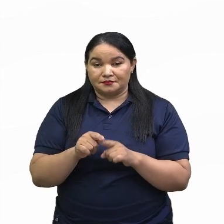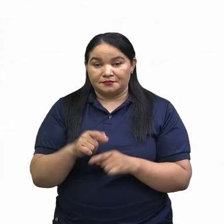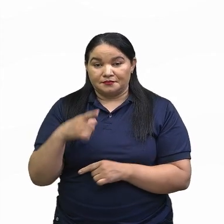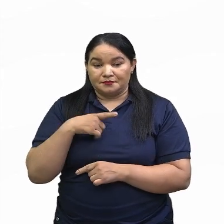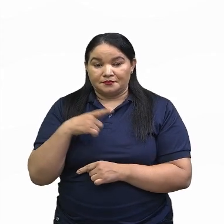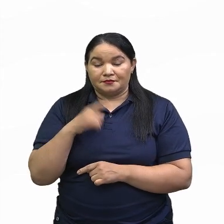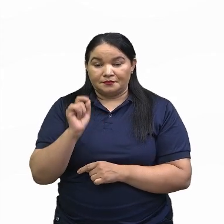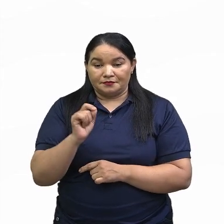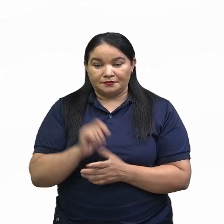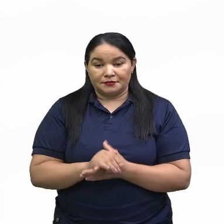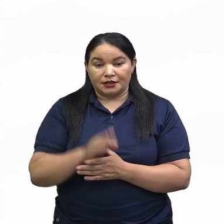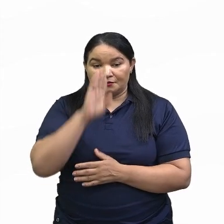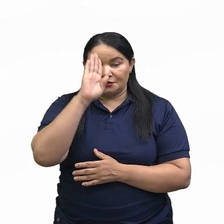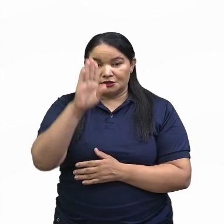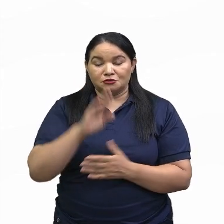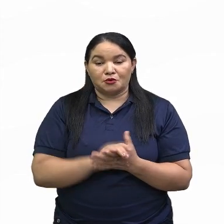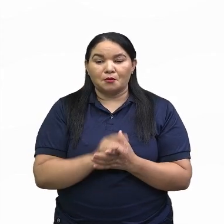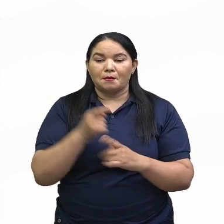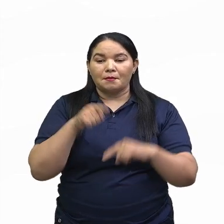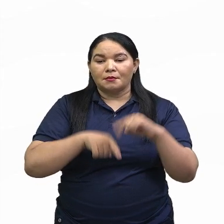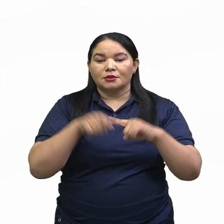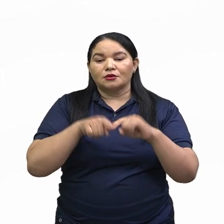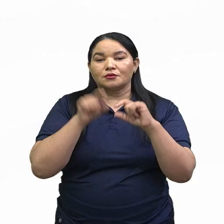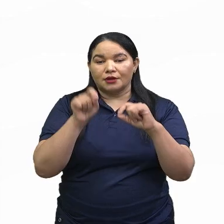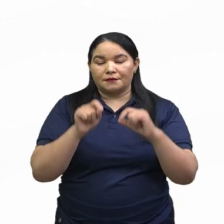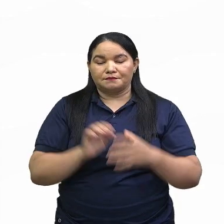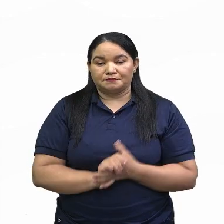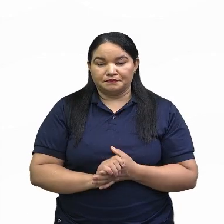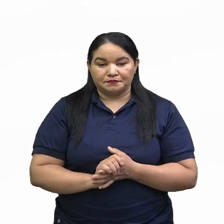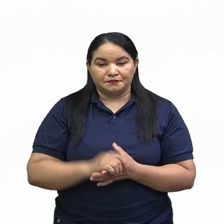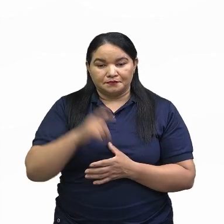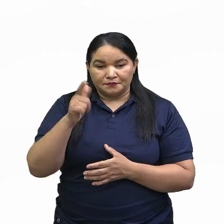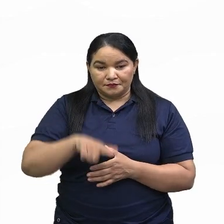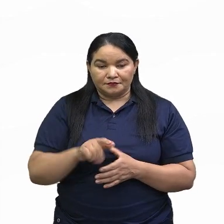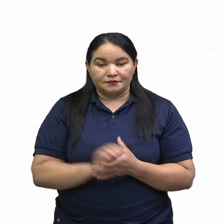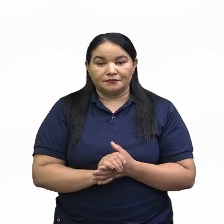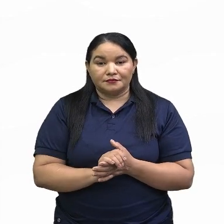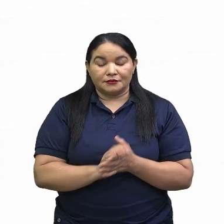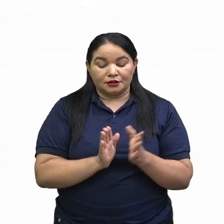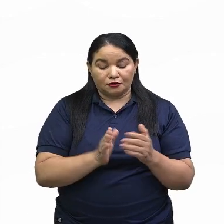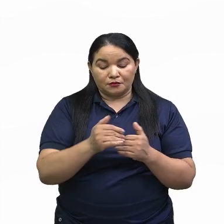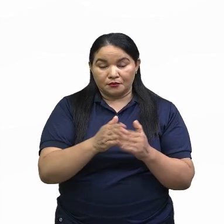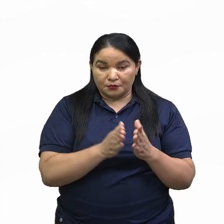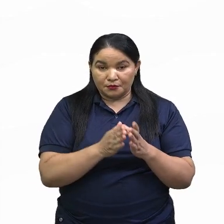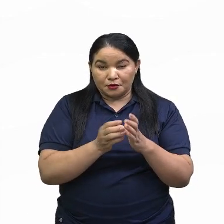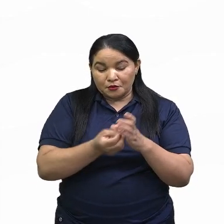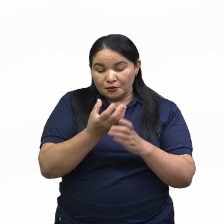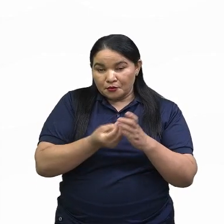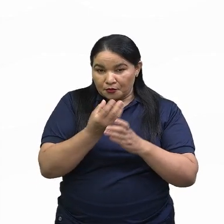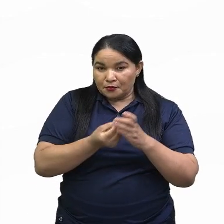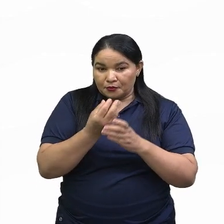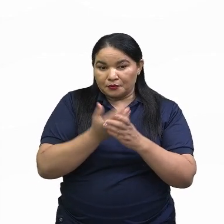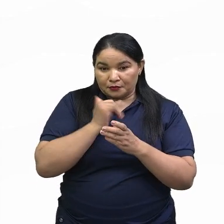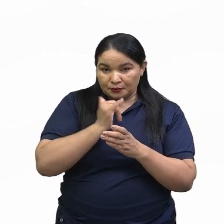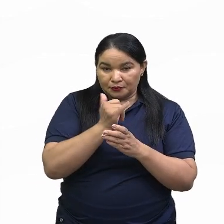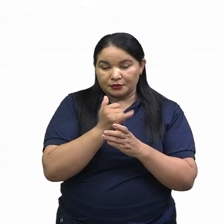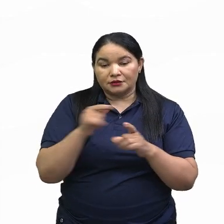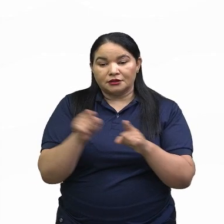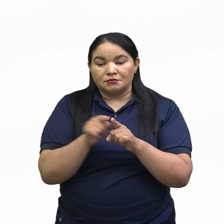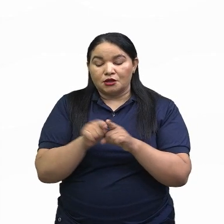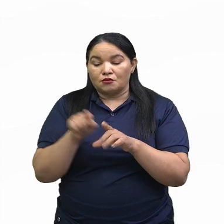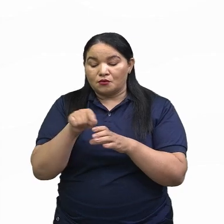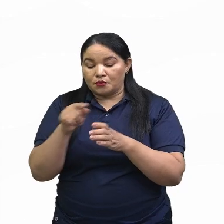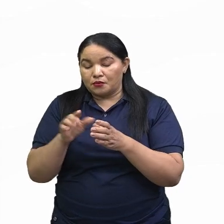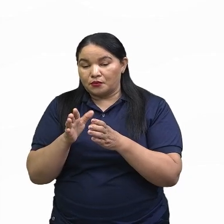os principais componentes são geradores e os receptores. Os geradores têm como